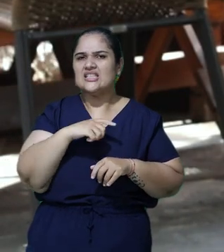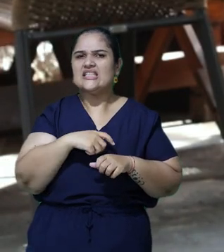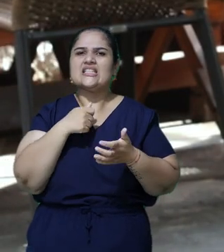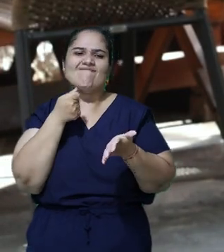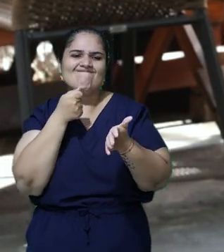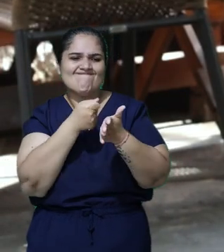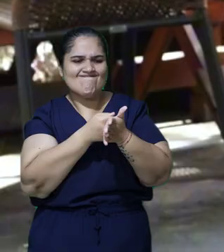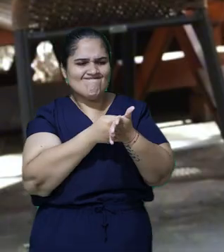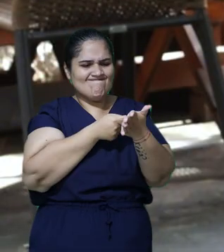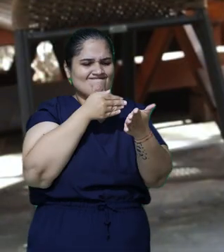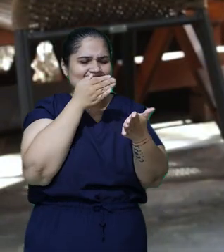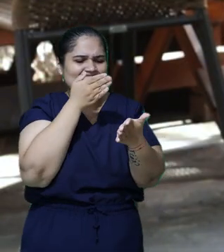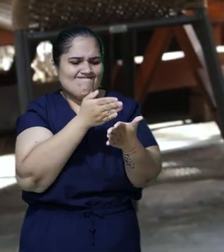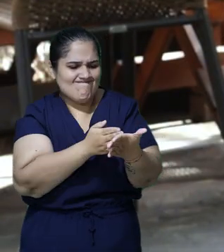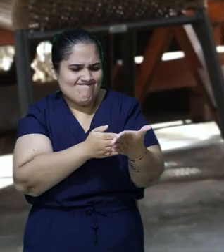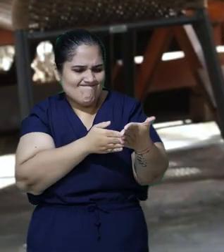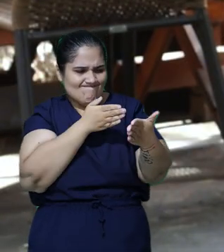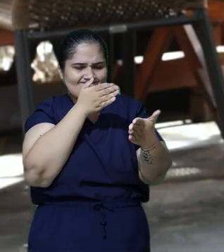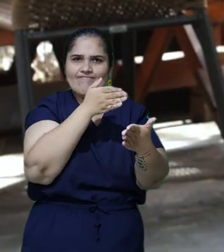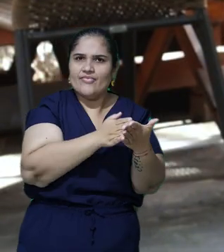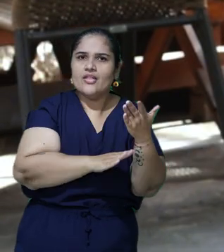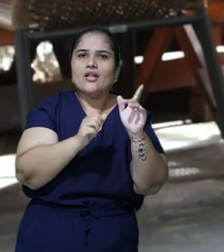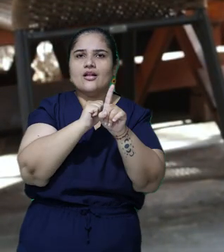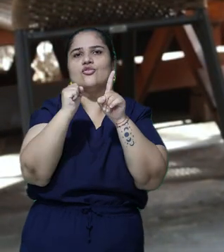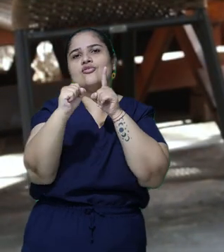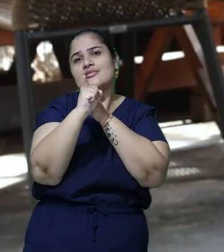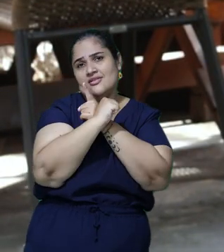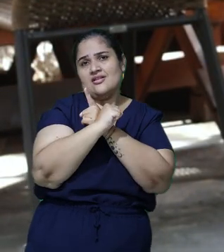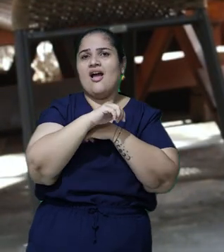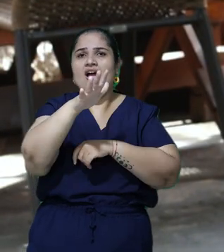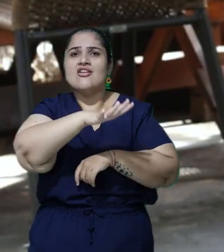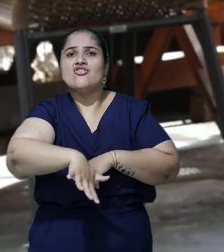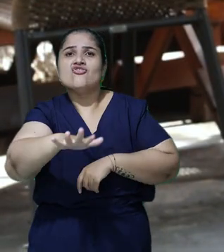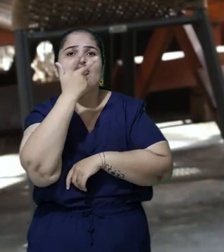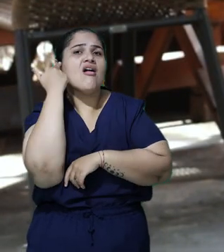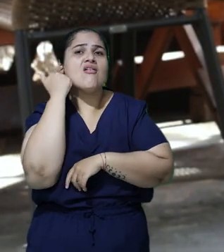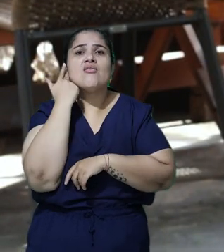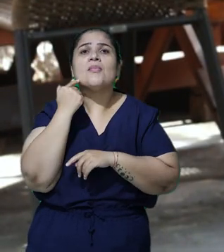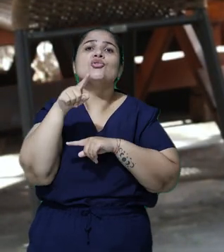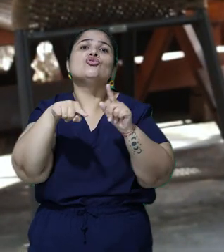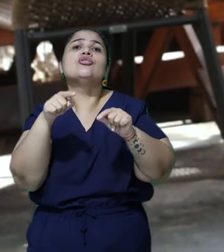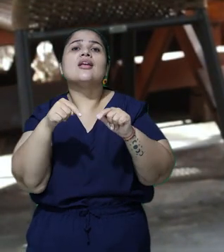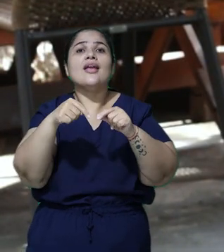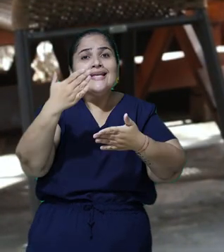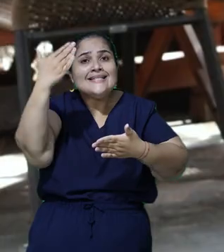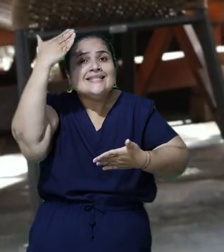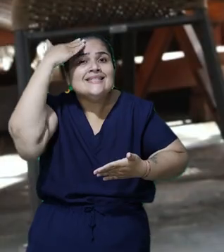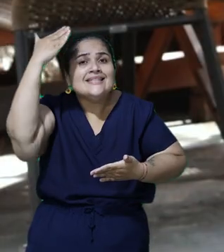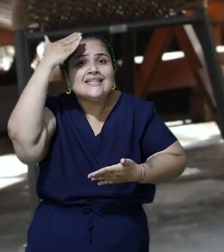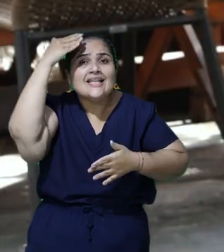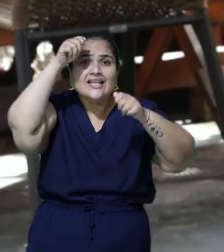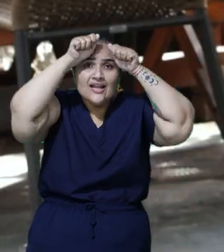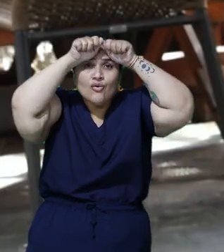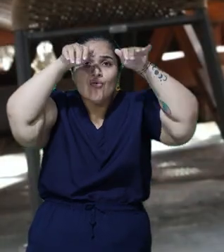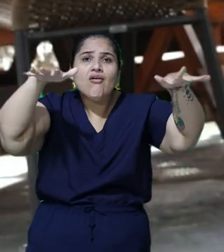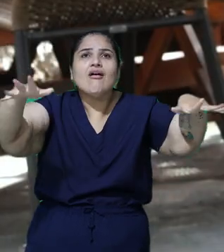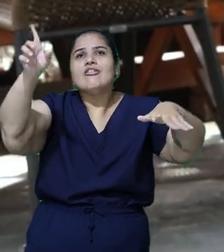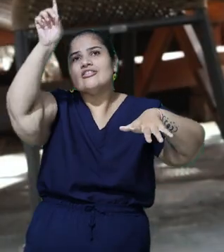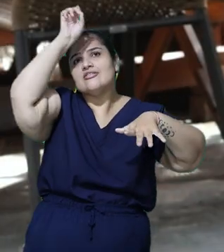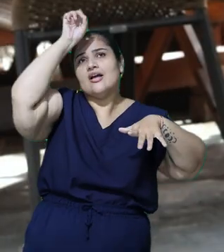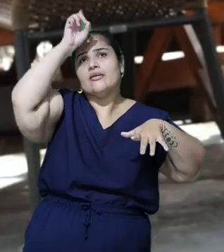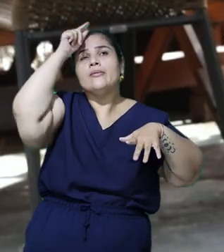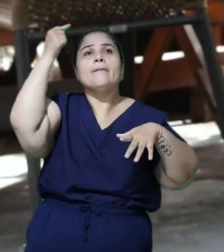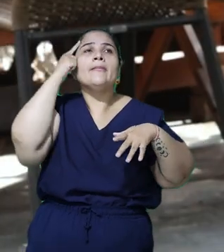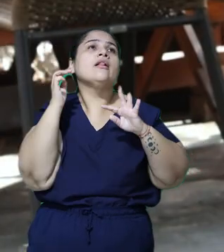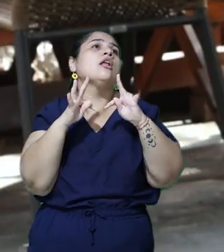da sociedade em geral, em reconhecer o autista adulto, dá a impressão que o autista ele não cresce, é sempre aquela